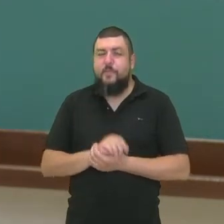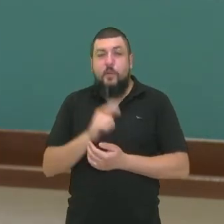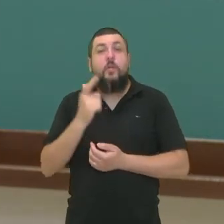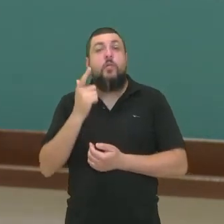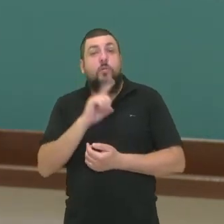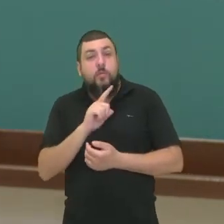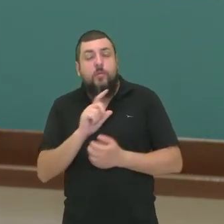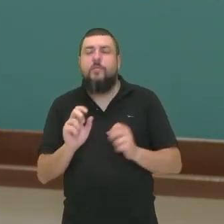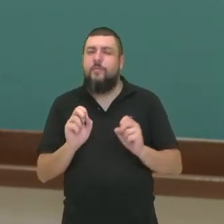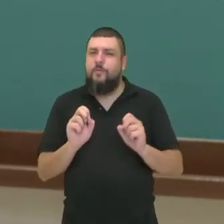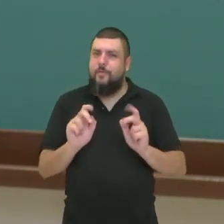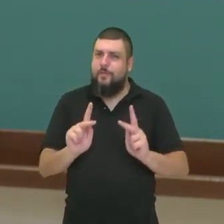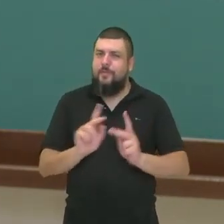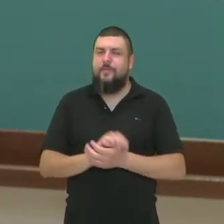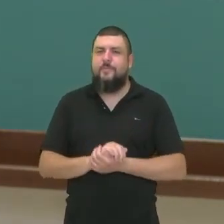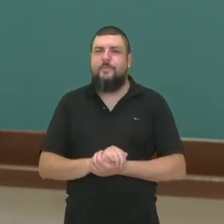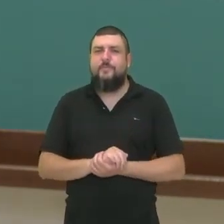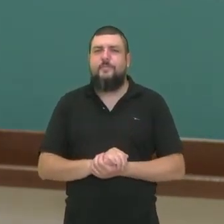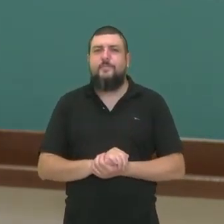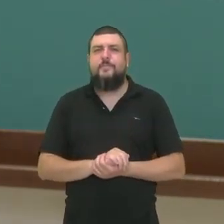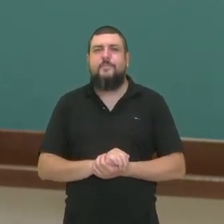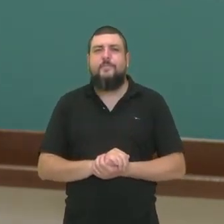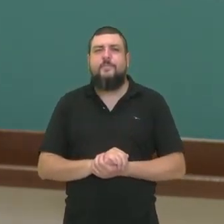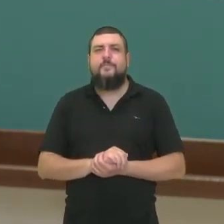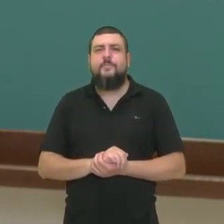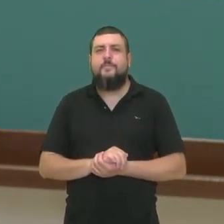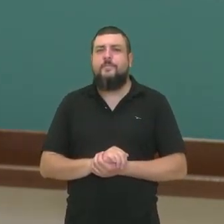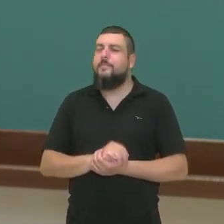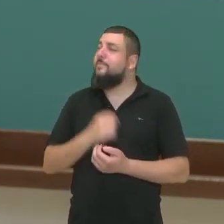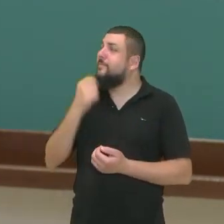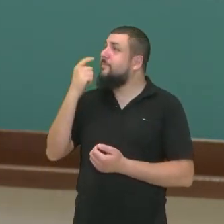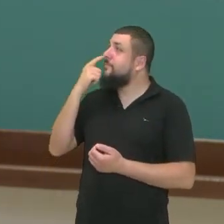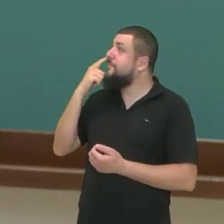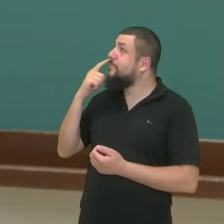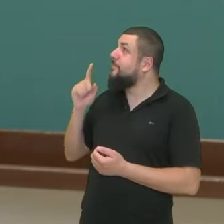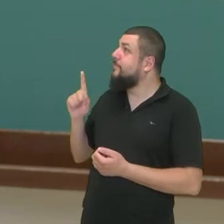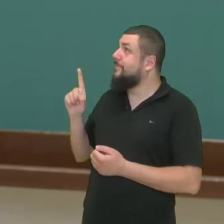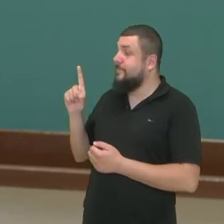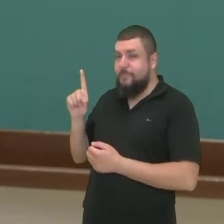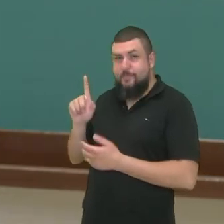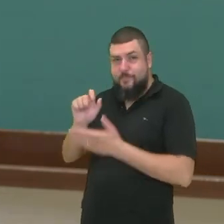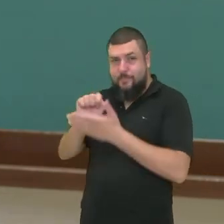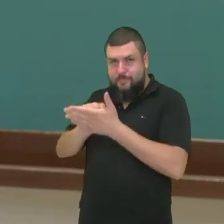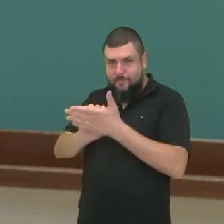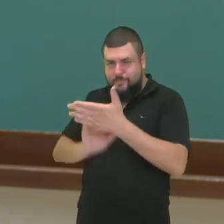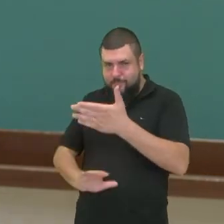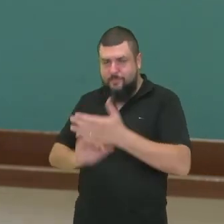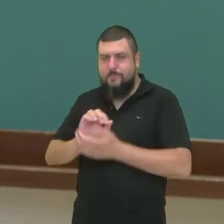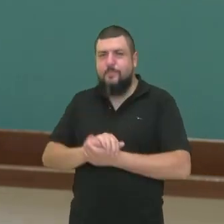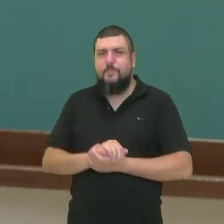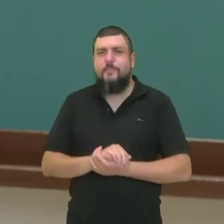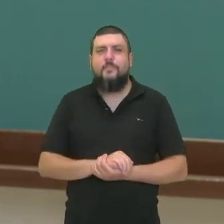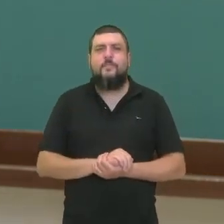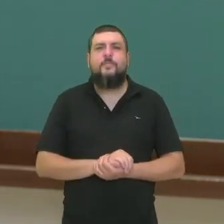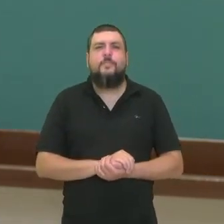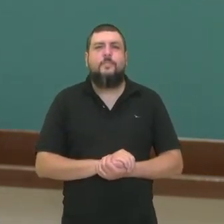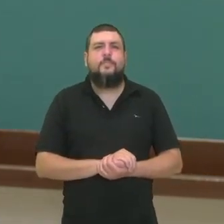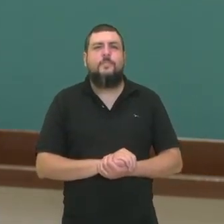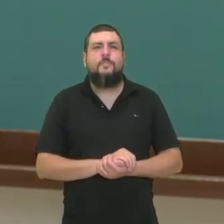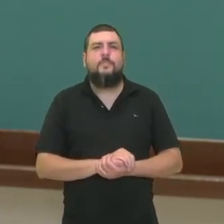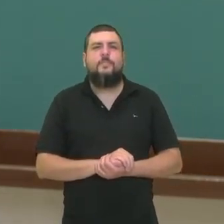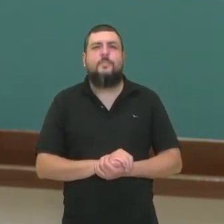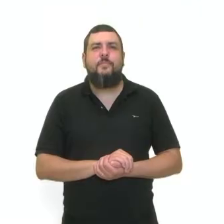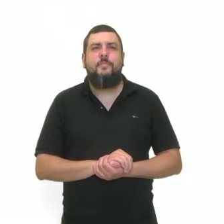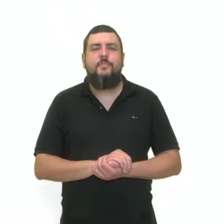vamos juntos aqui, né? Então, de acordo com os conteúdos estudados, escreva o que você aprendeu até agora sobre a ciranda. Então, vamos